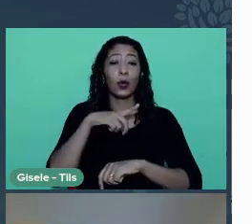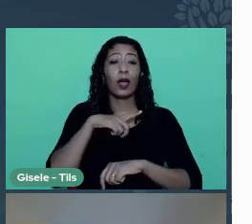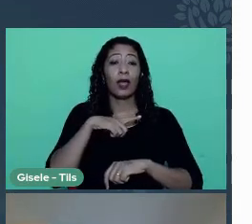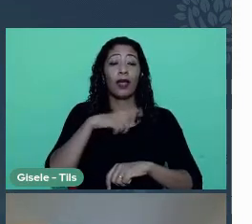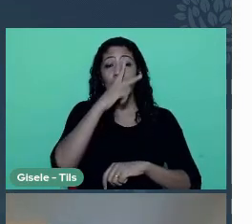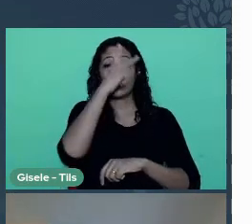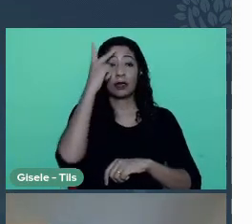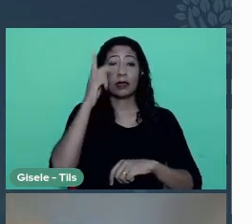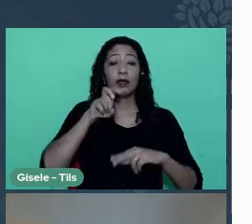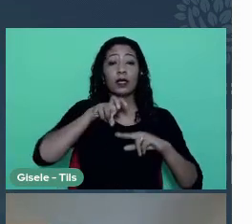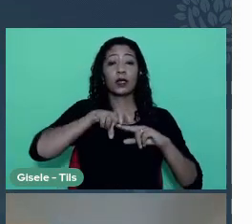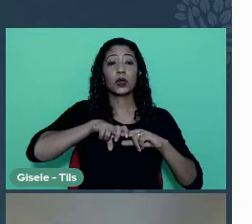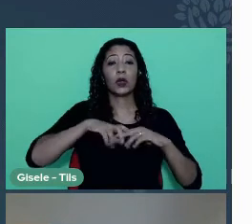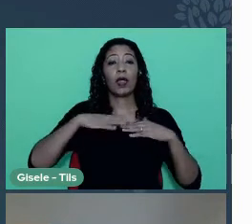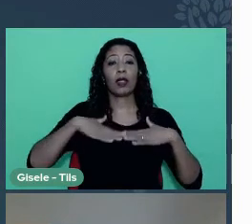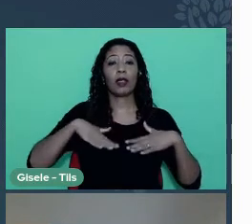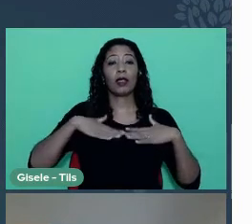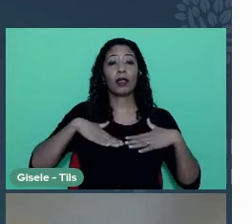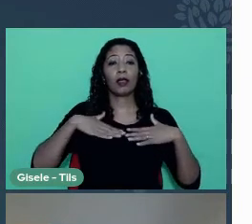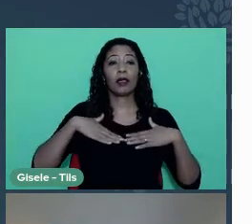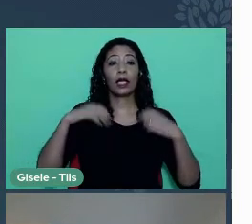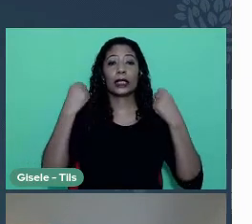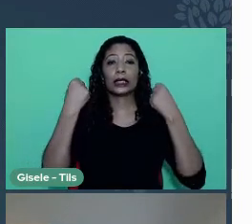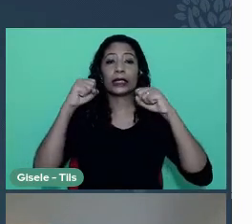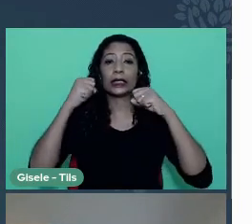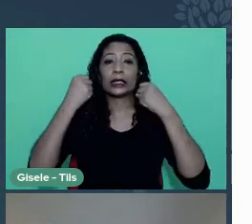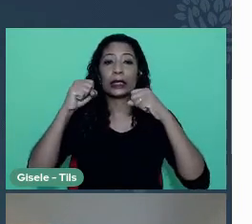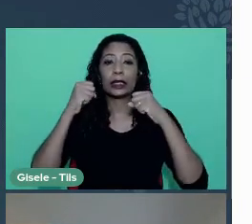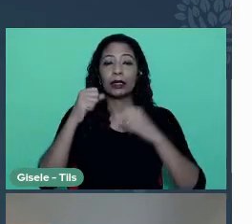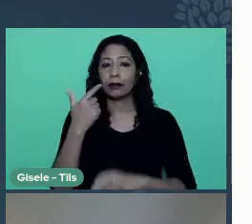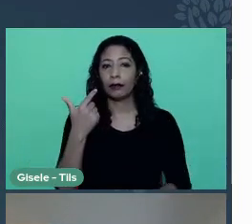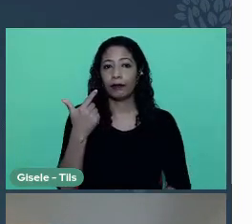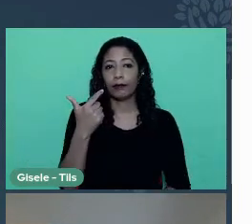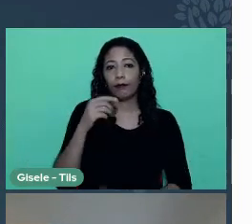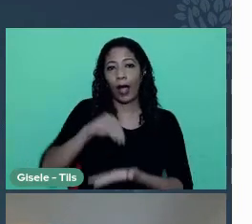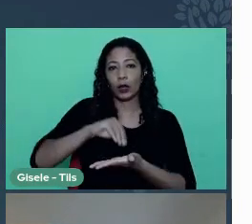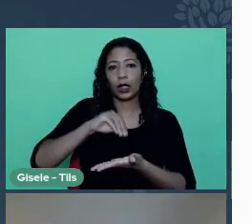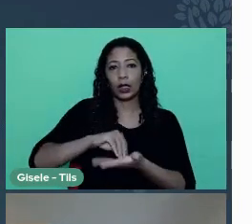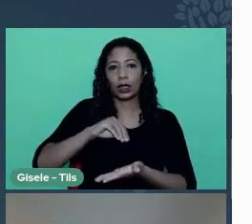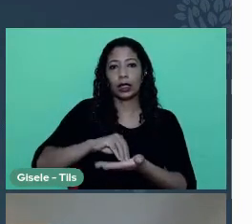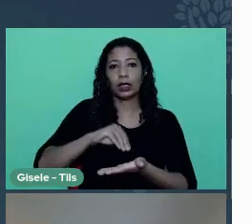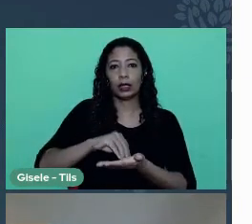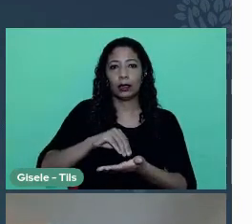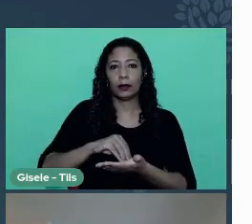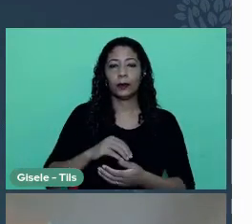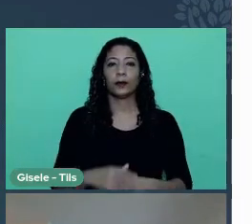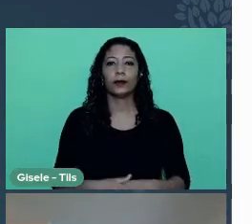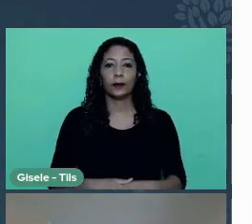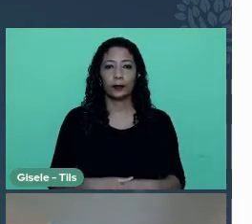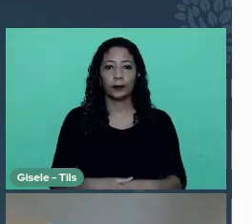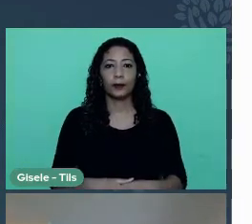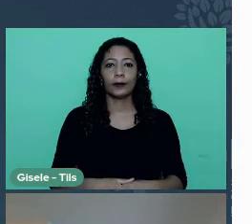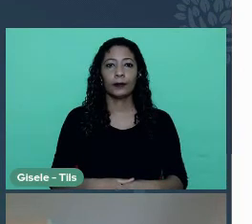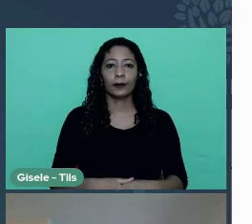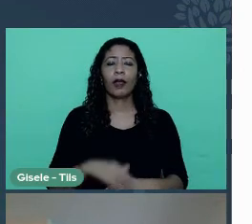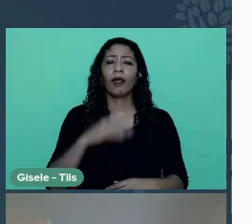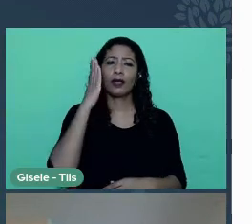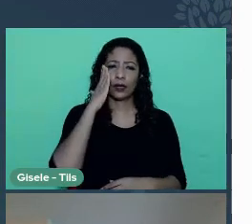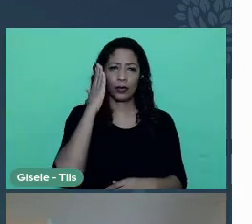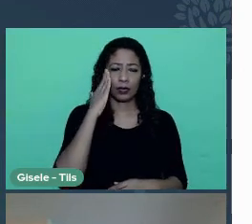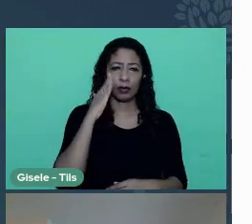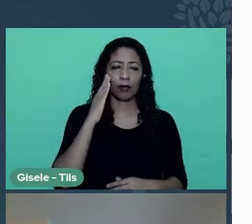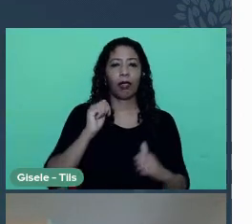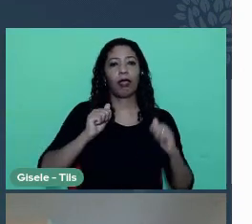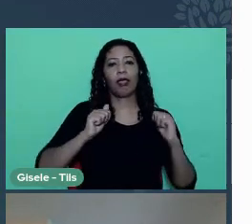sedentárias, ou menos fisicamente ativas do mundo, né? Então, e a gente sabe que o sedentarismo